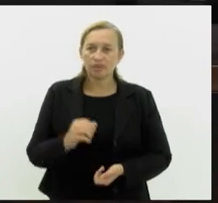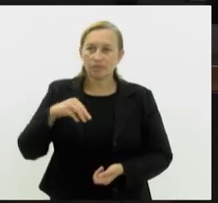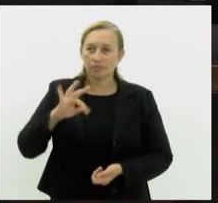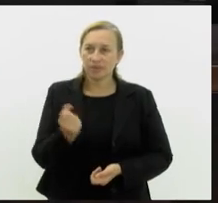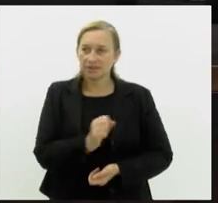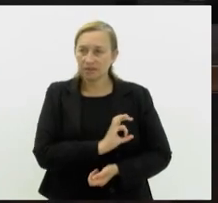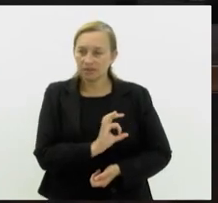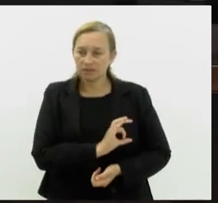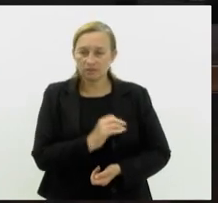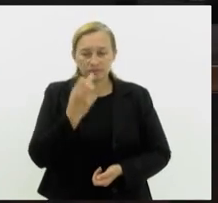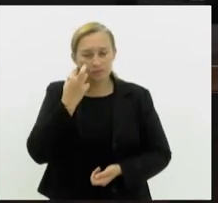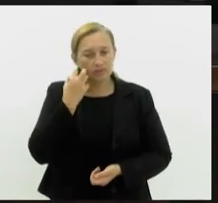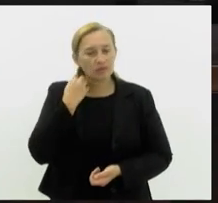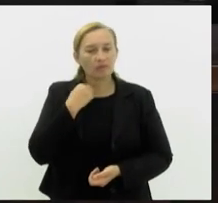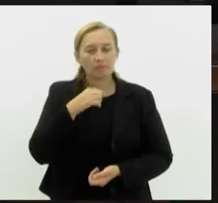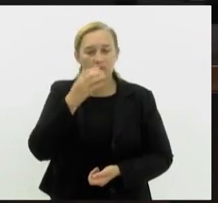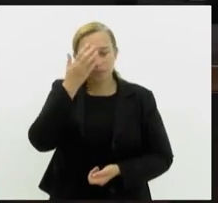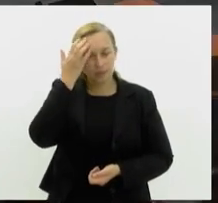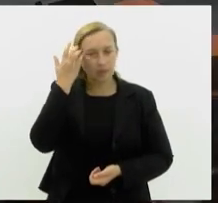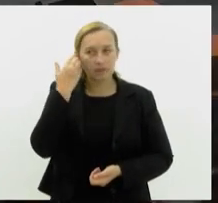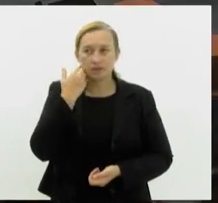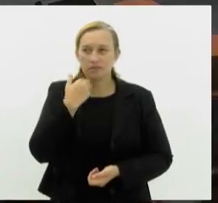Rocha.